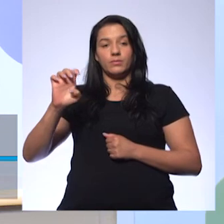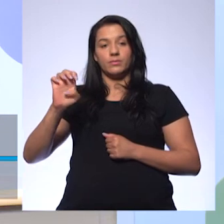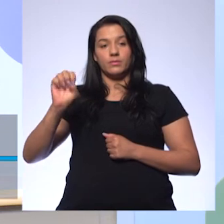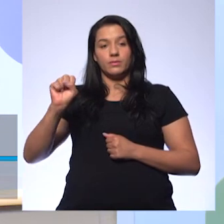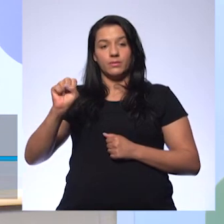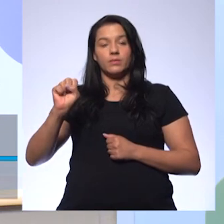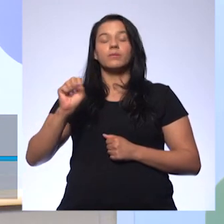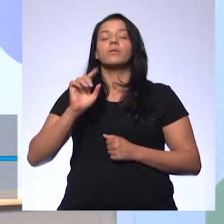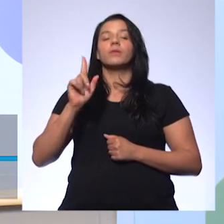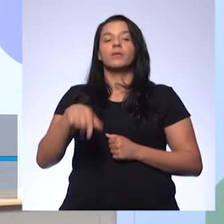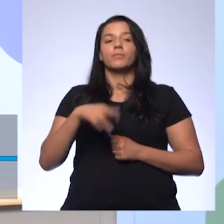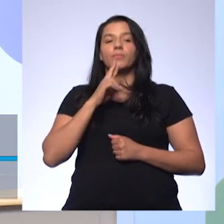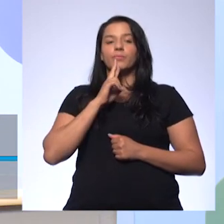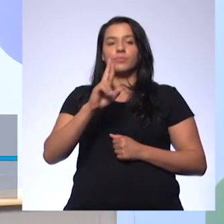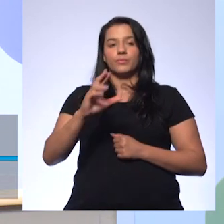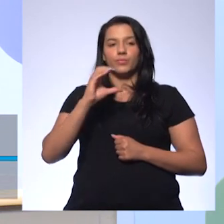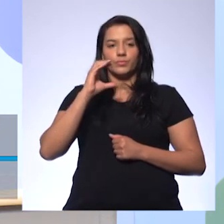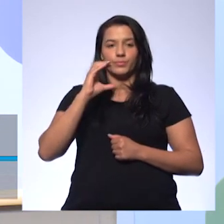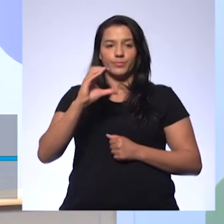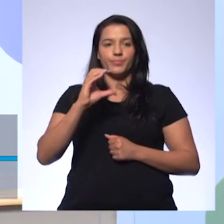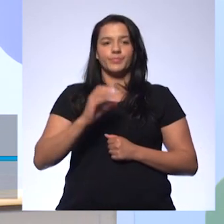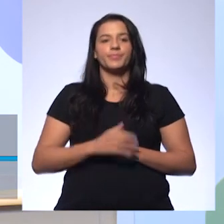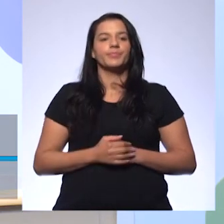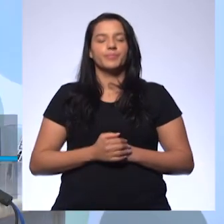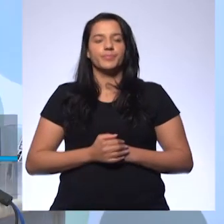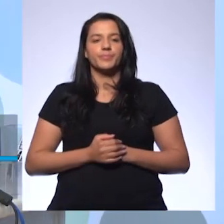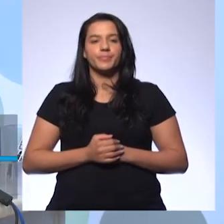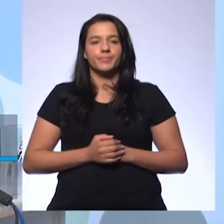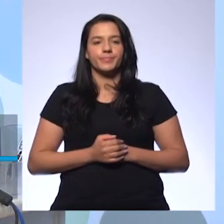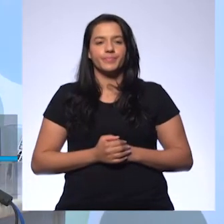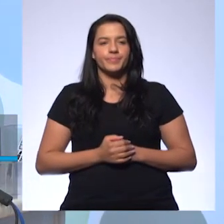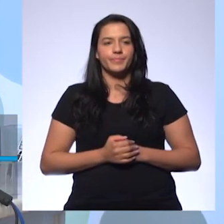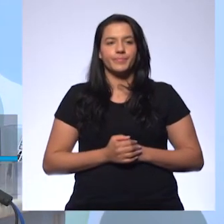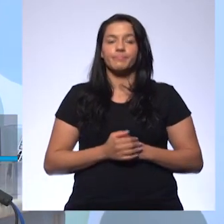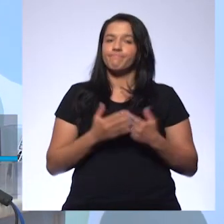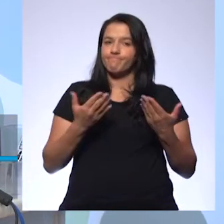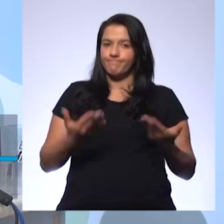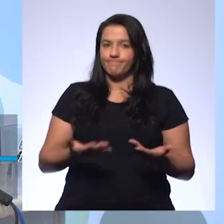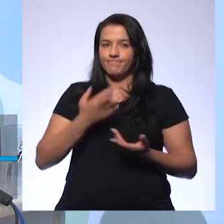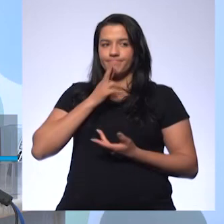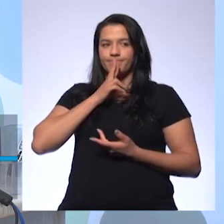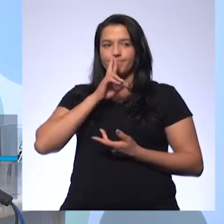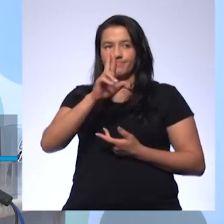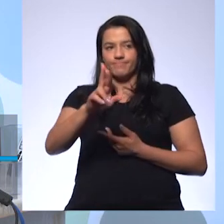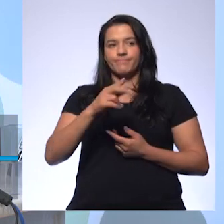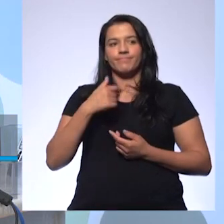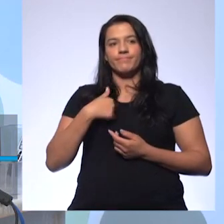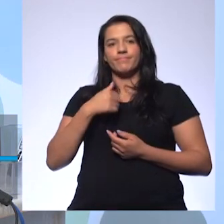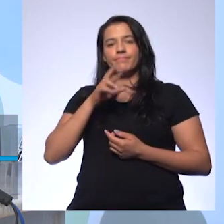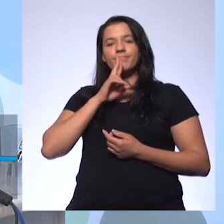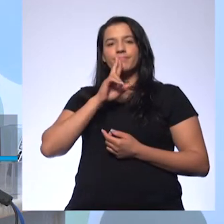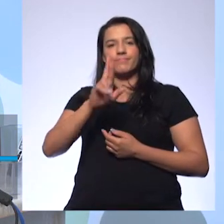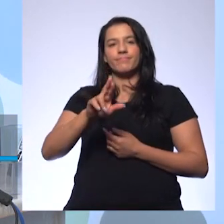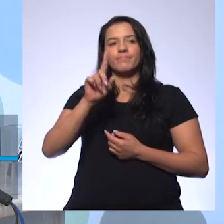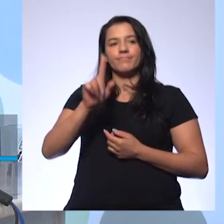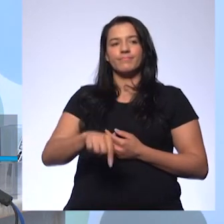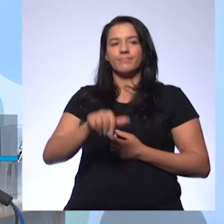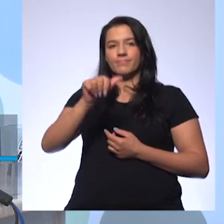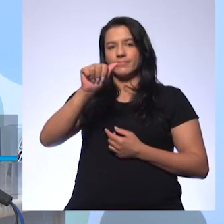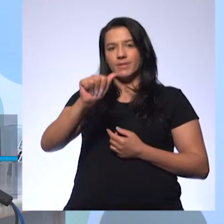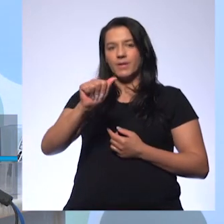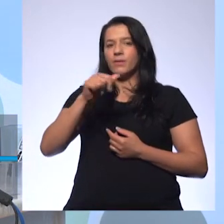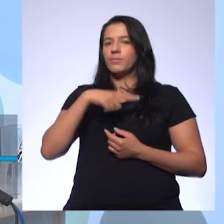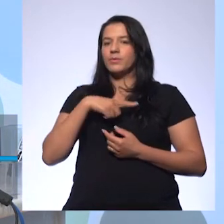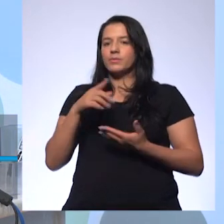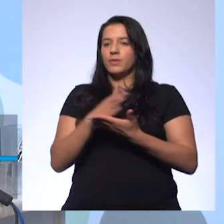C. É isso, professora. legal. Então, a resposta correta é o item A. É que talvez alguns